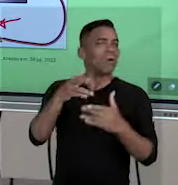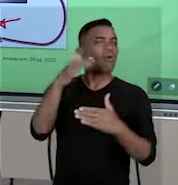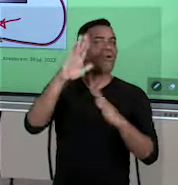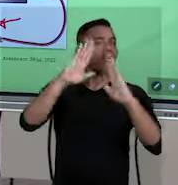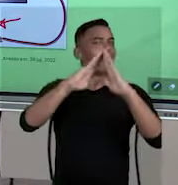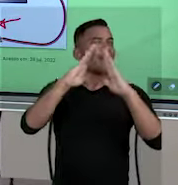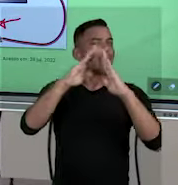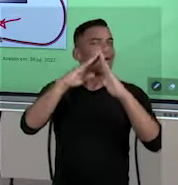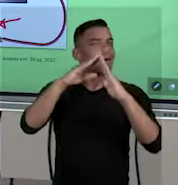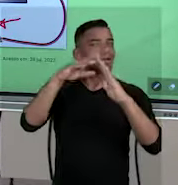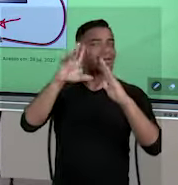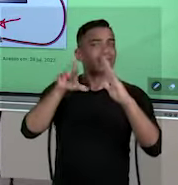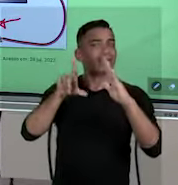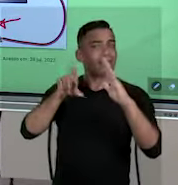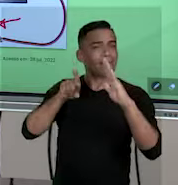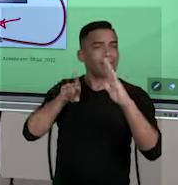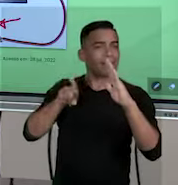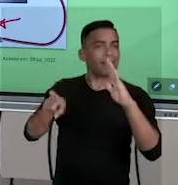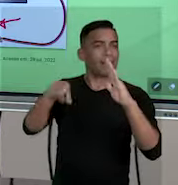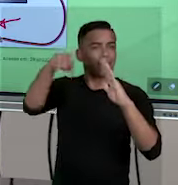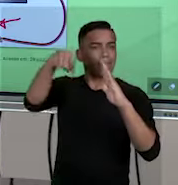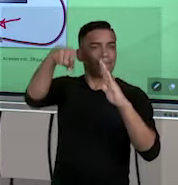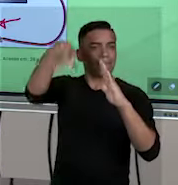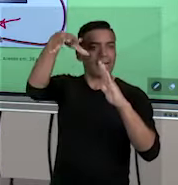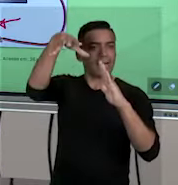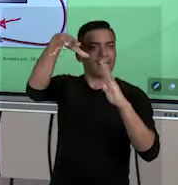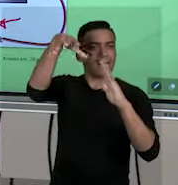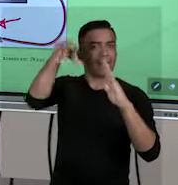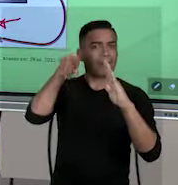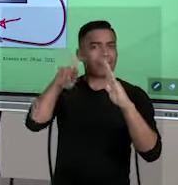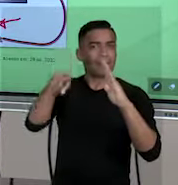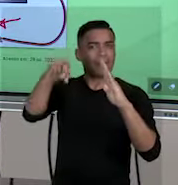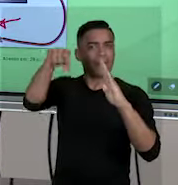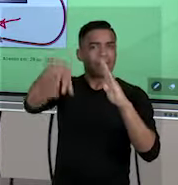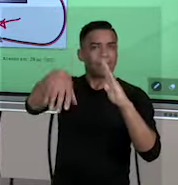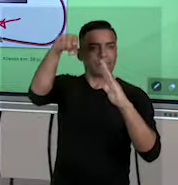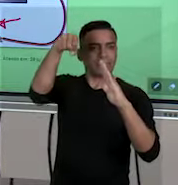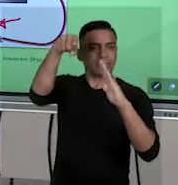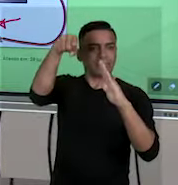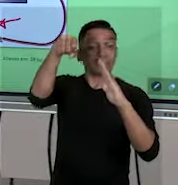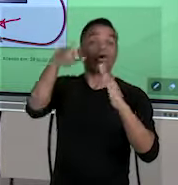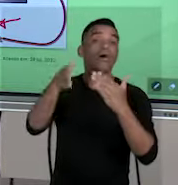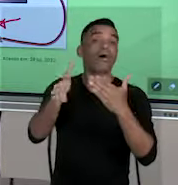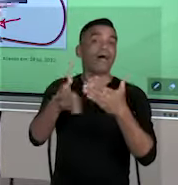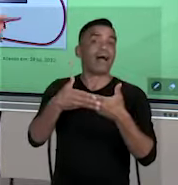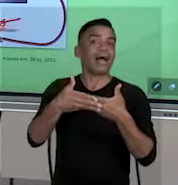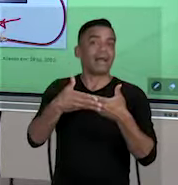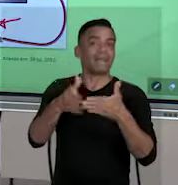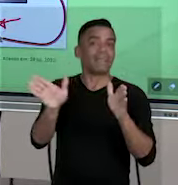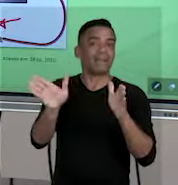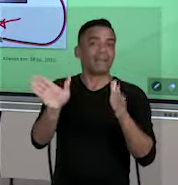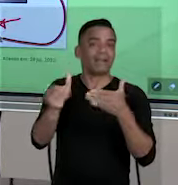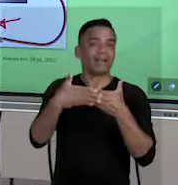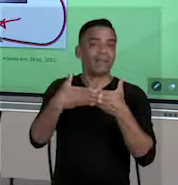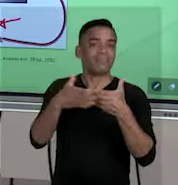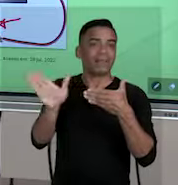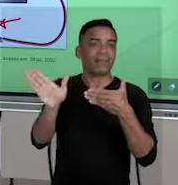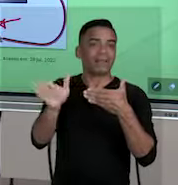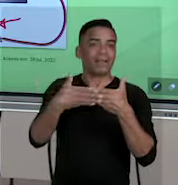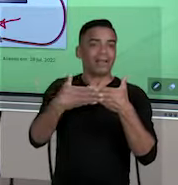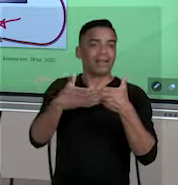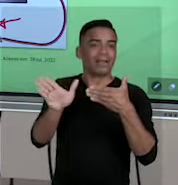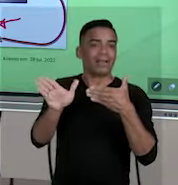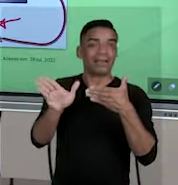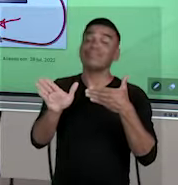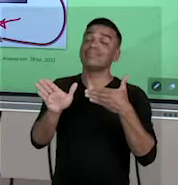acende ou apaga a lâmpada por meio do interruptor, você está abrindo esse caminhozinho aqui ou então